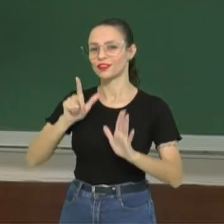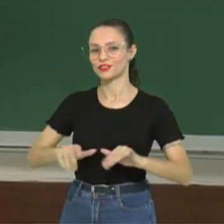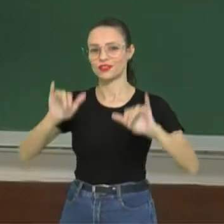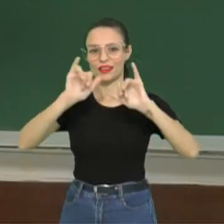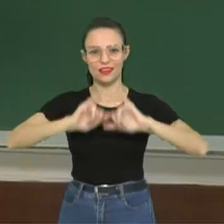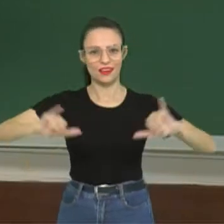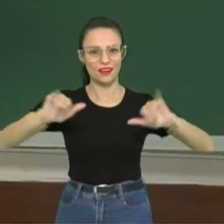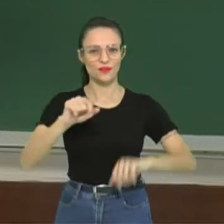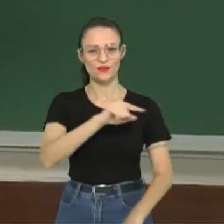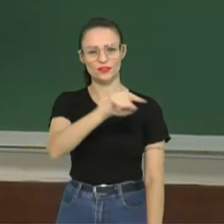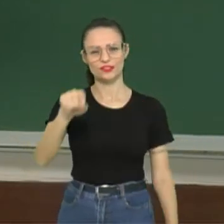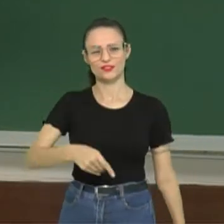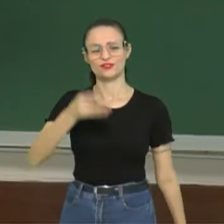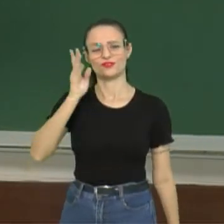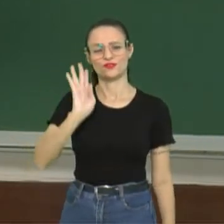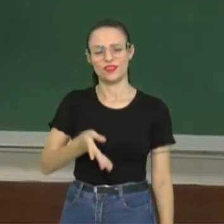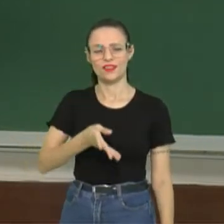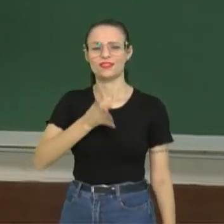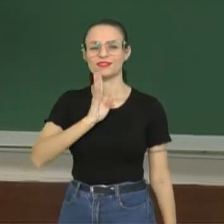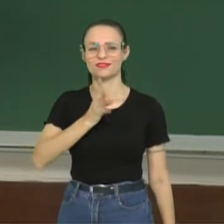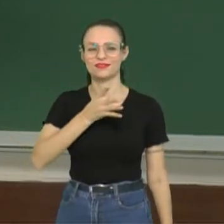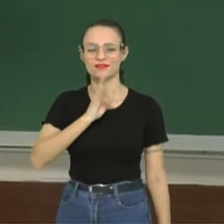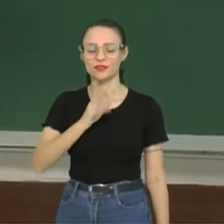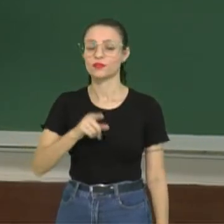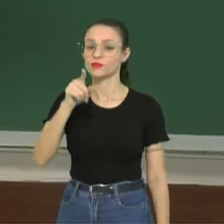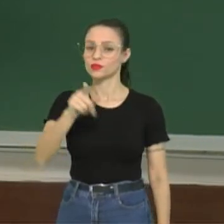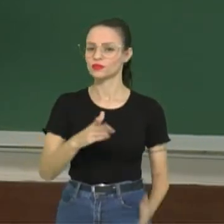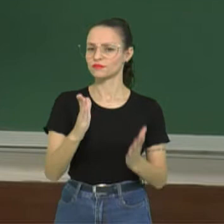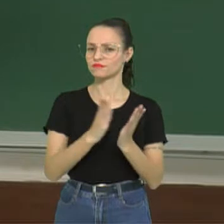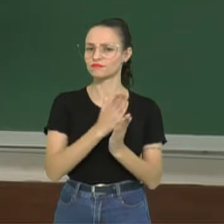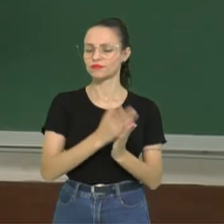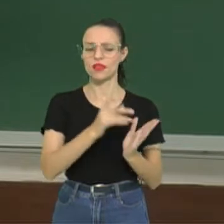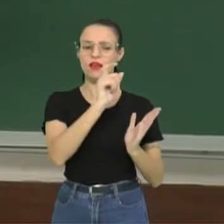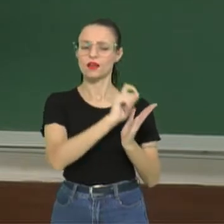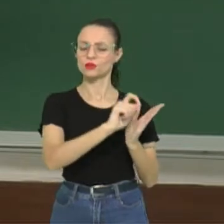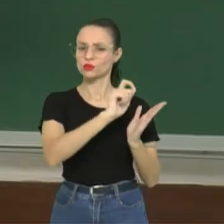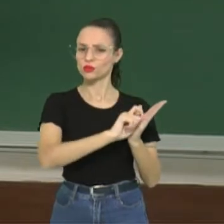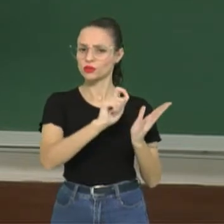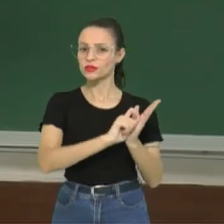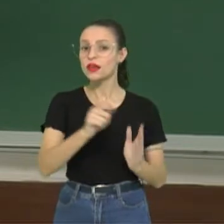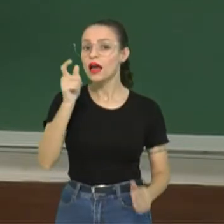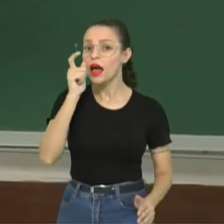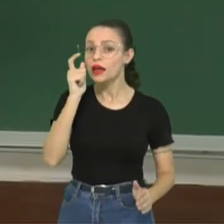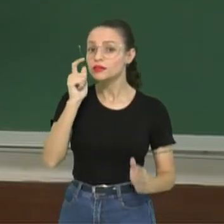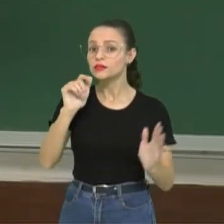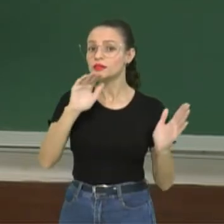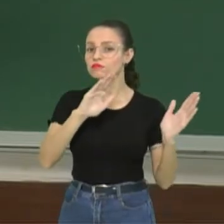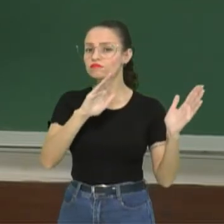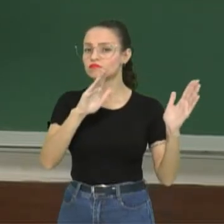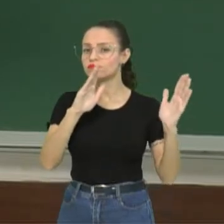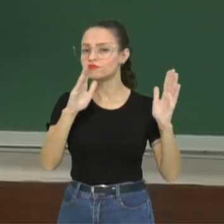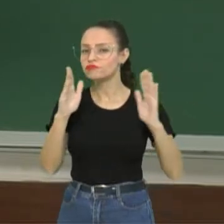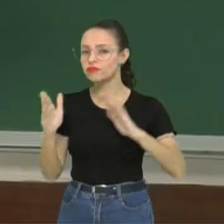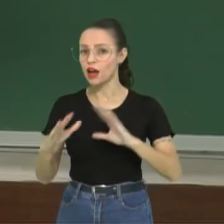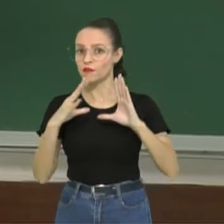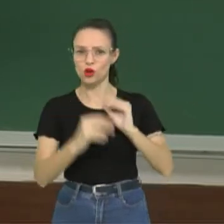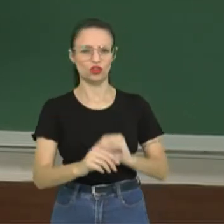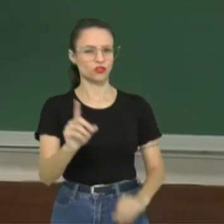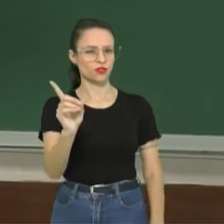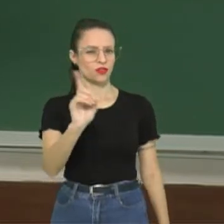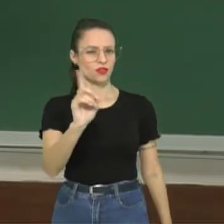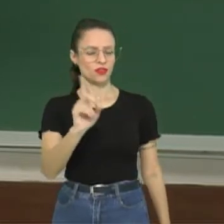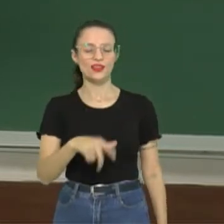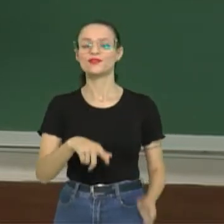recadinhos que você já conhece faça as anotações sobre a aula assista toda essa aula não fugiu daqui